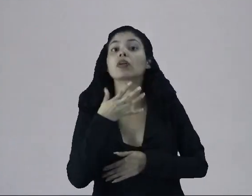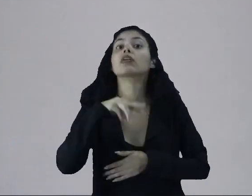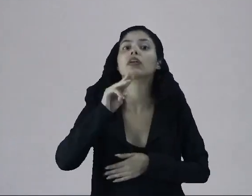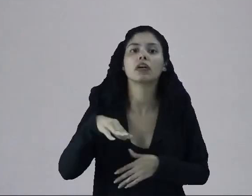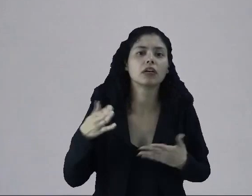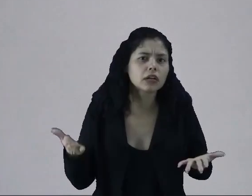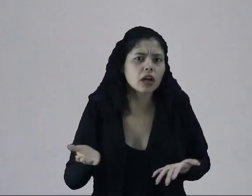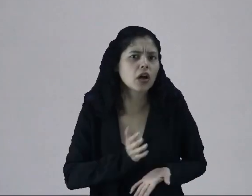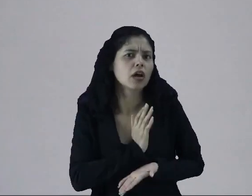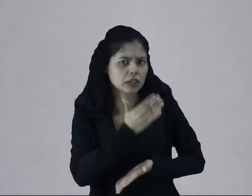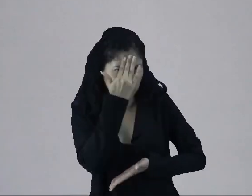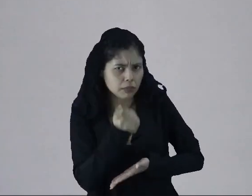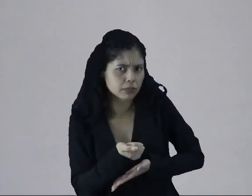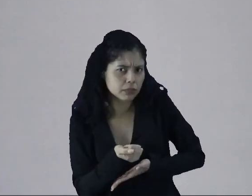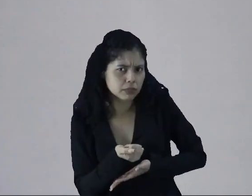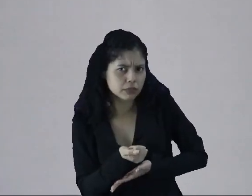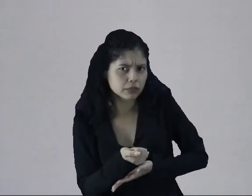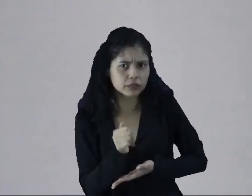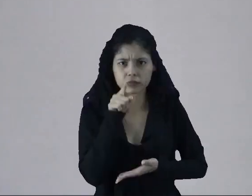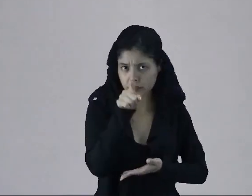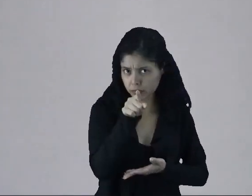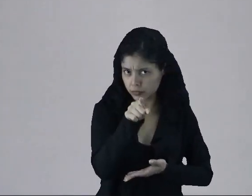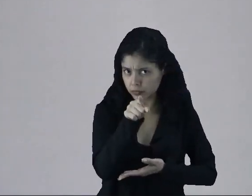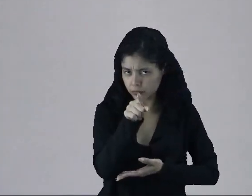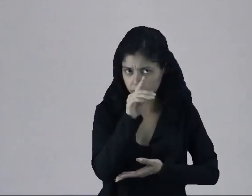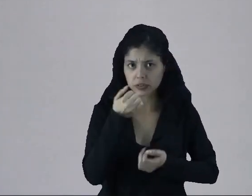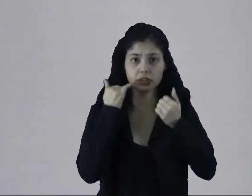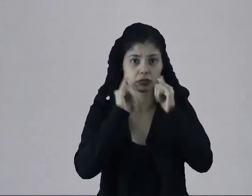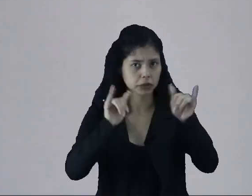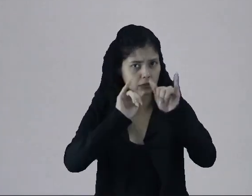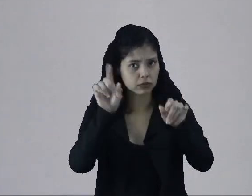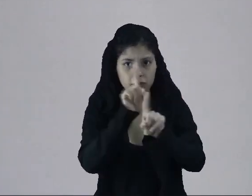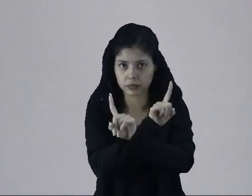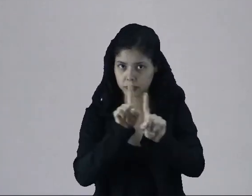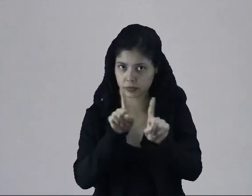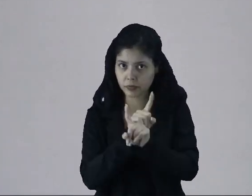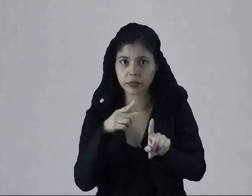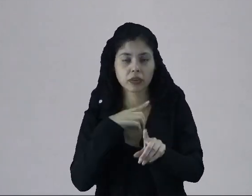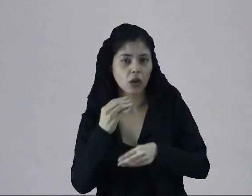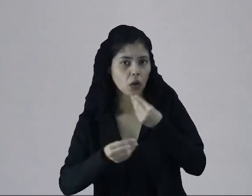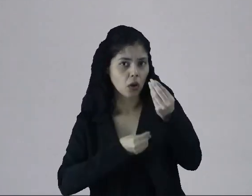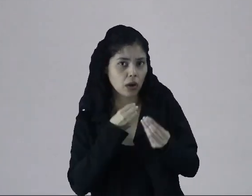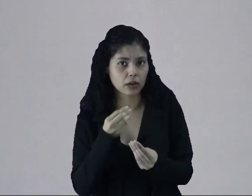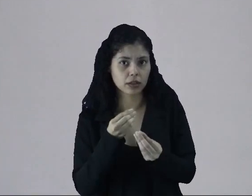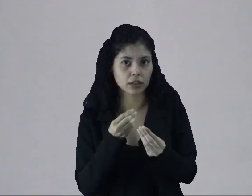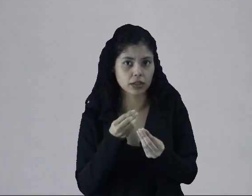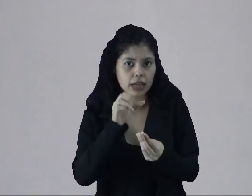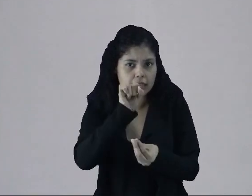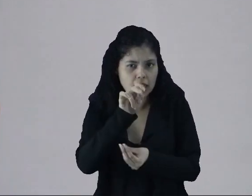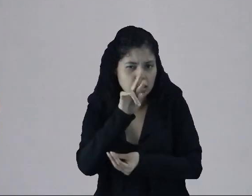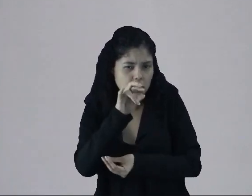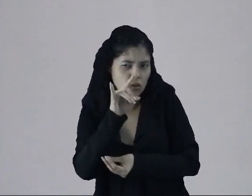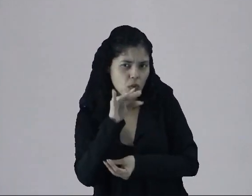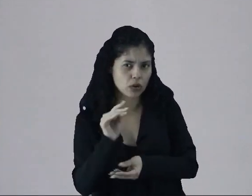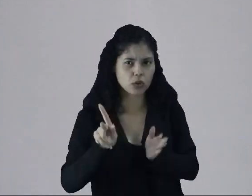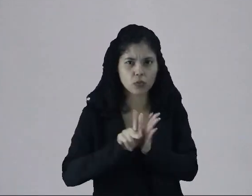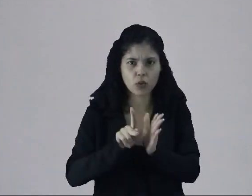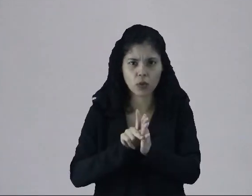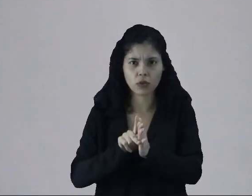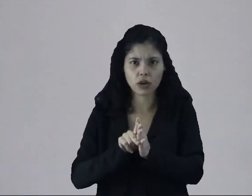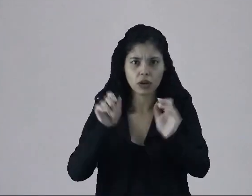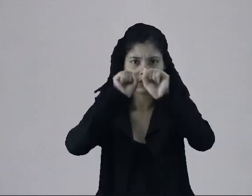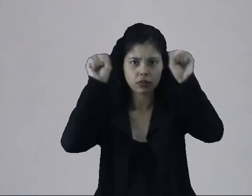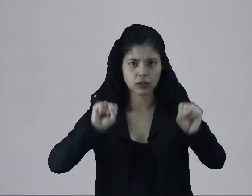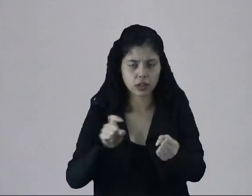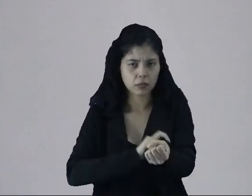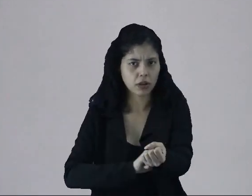o coração que sabe isso? É você que manda essa informação? Não. Existe como se fossem sensores no nosso sistema nervoso,